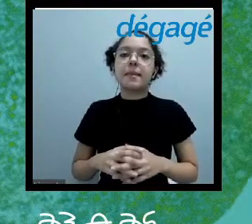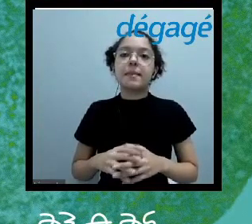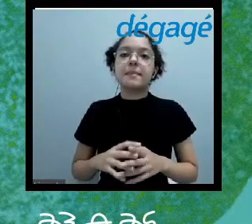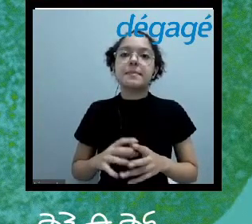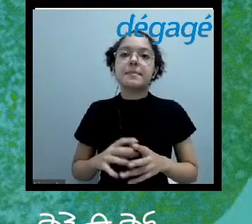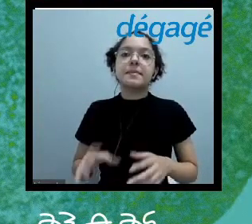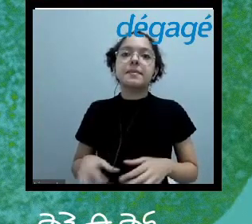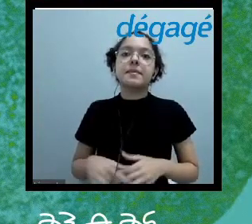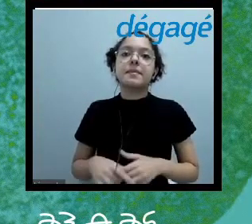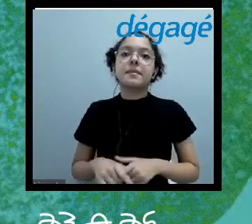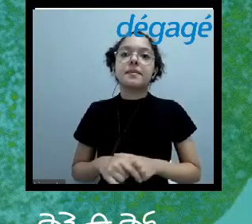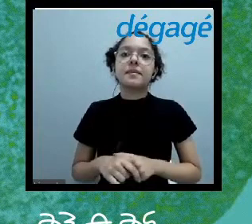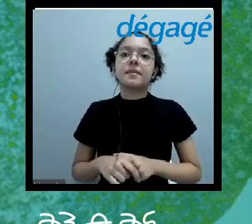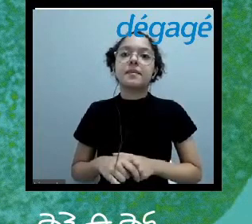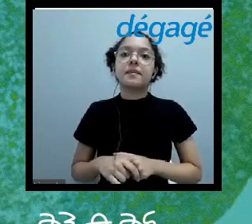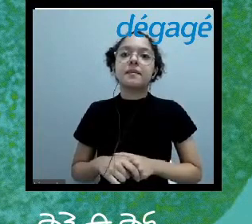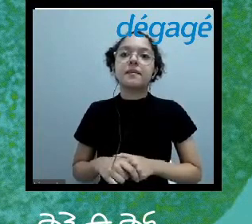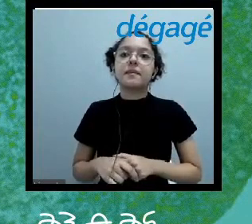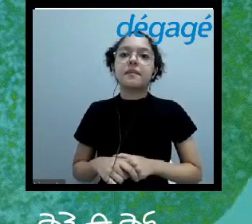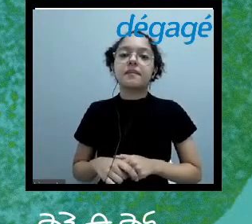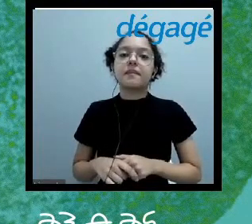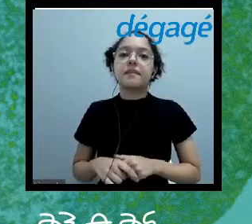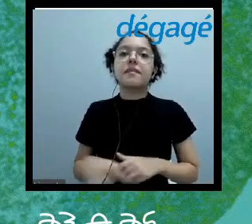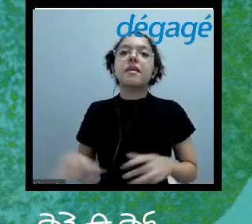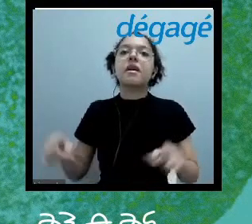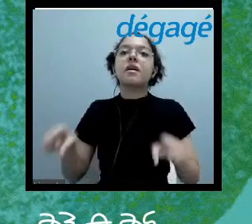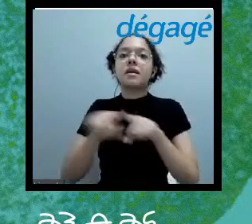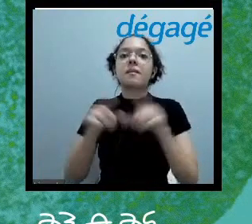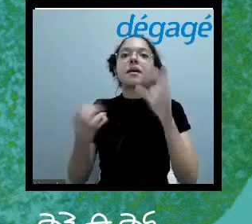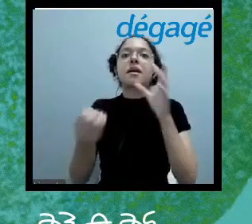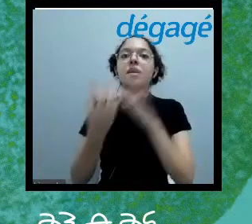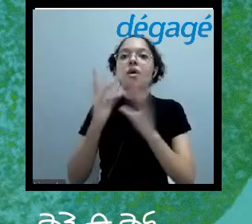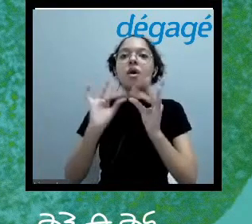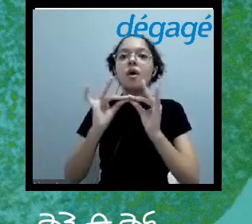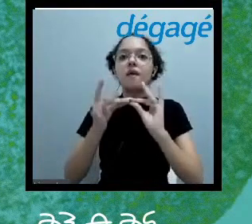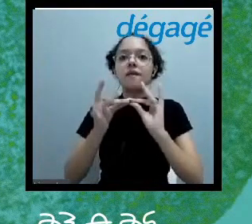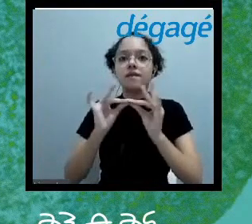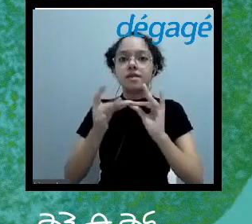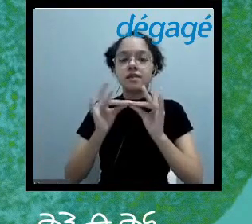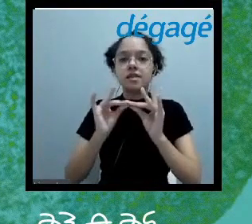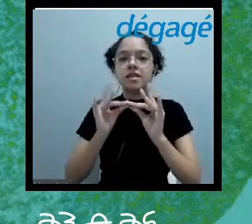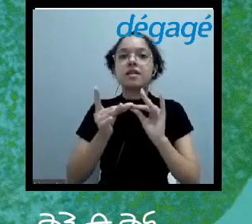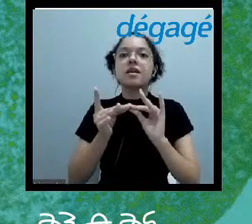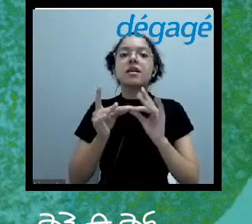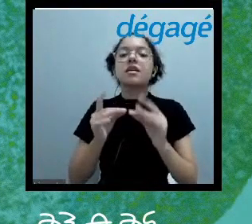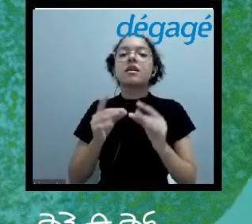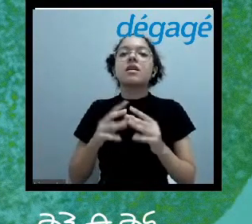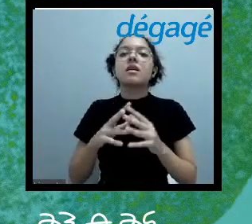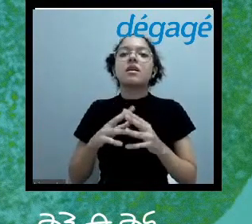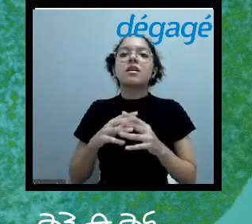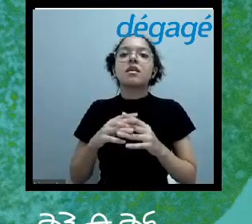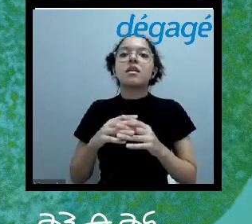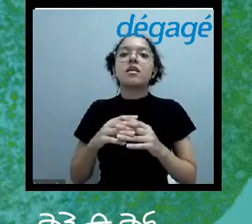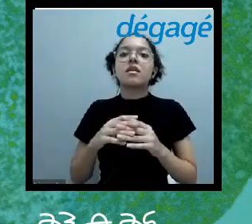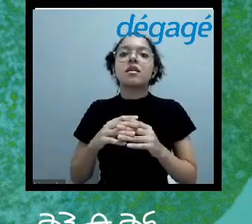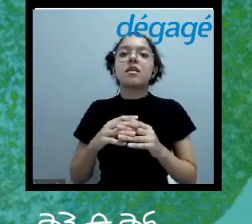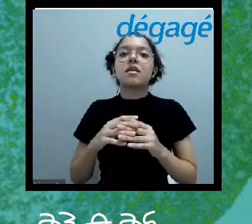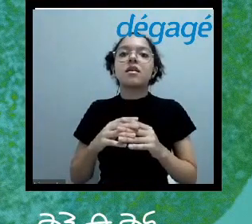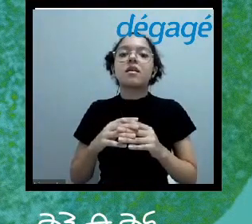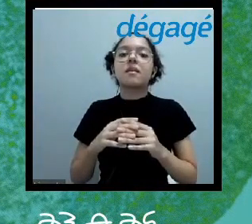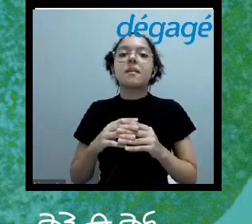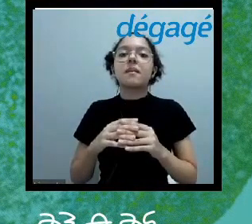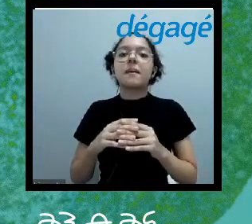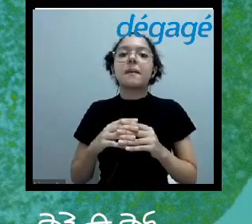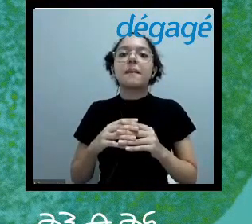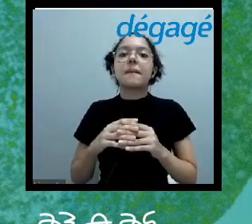Tinham setores que eram das oficinas terapêuticas, que eram maiores. Tinham outros